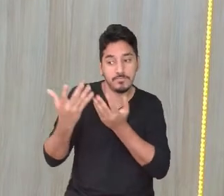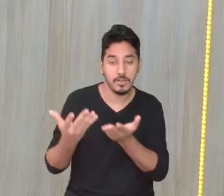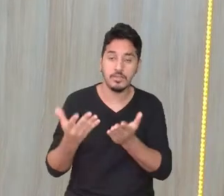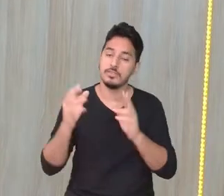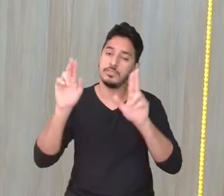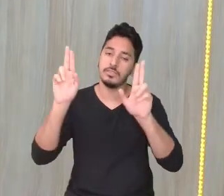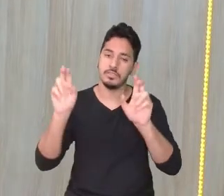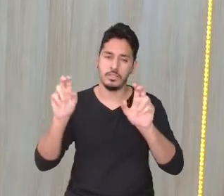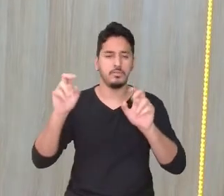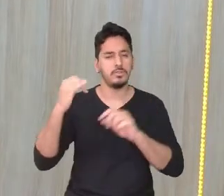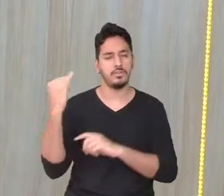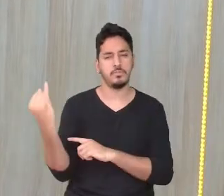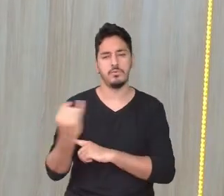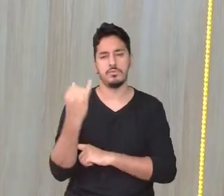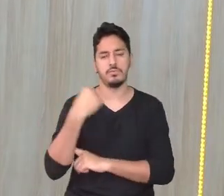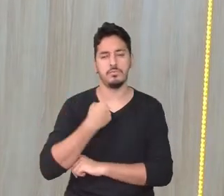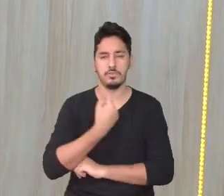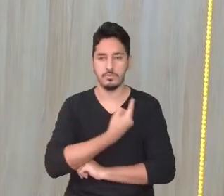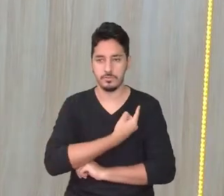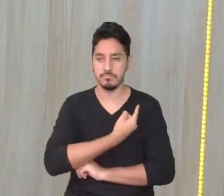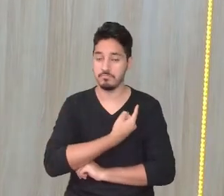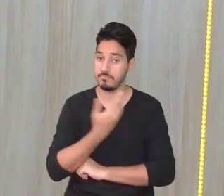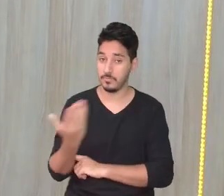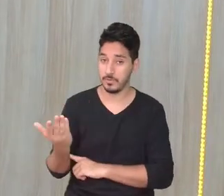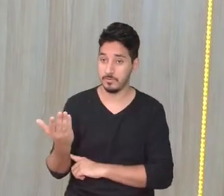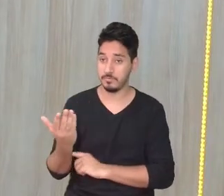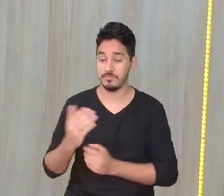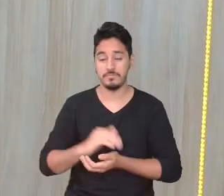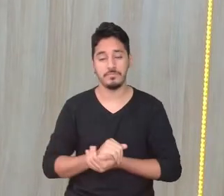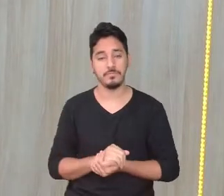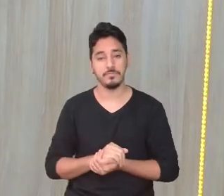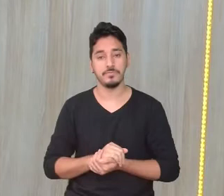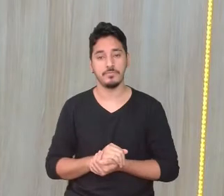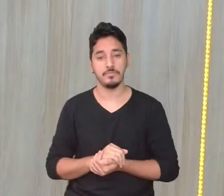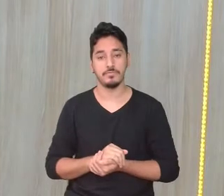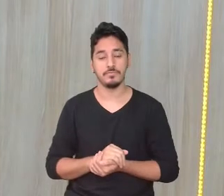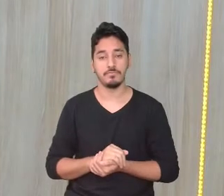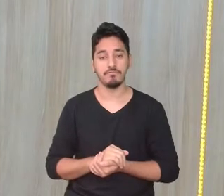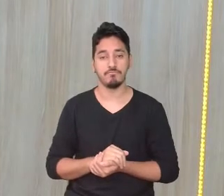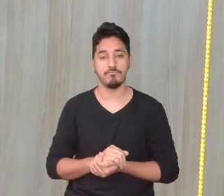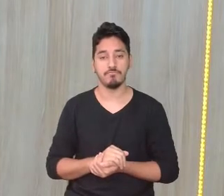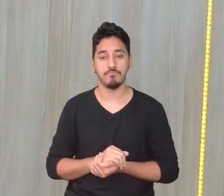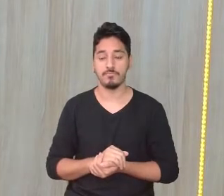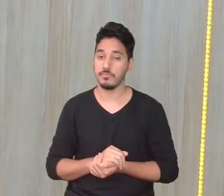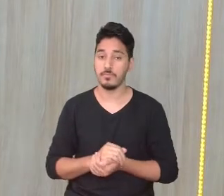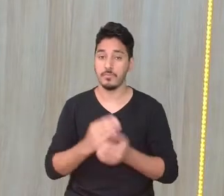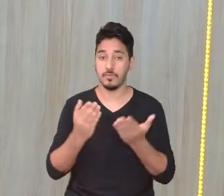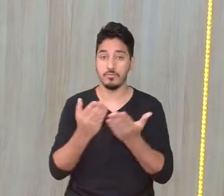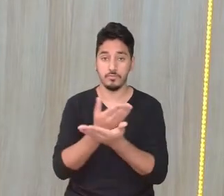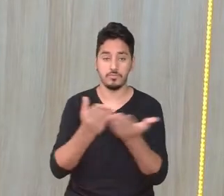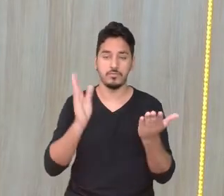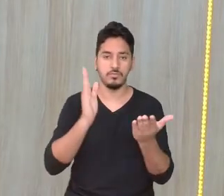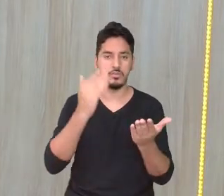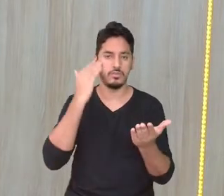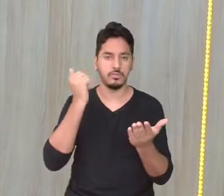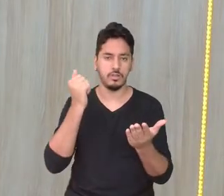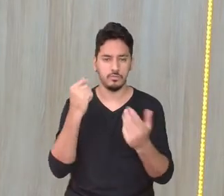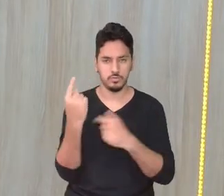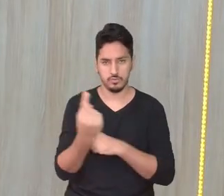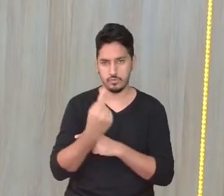tão importante para a gente, não é mesmo? Então, é, como vocês sabem, eu não